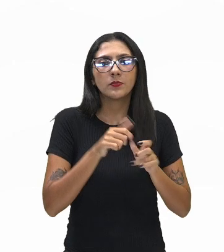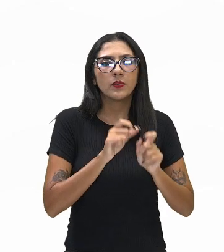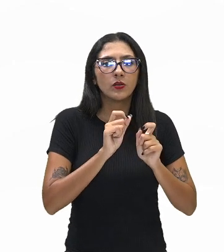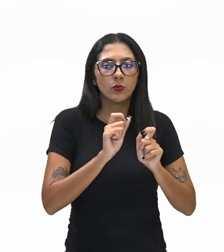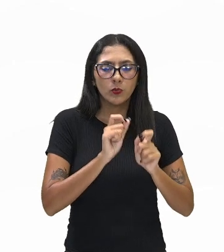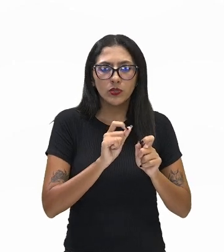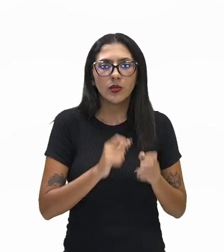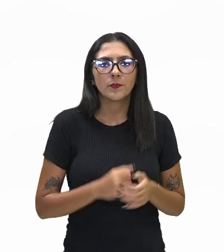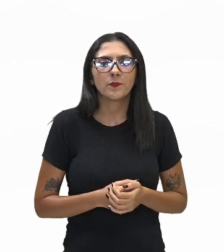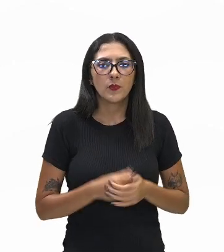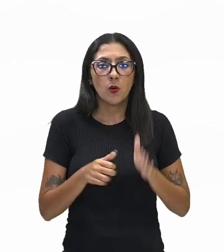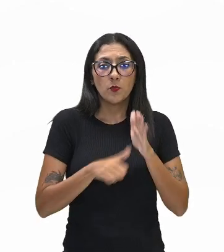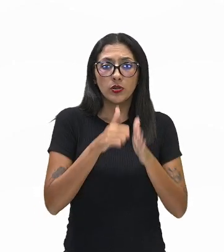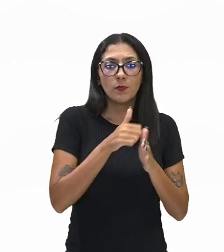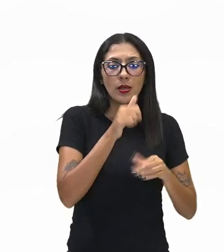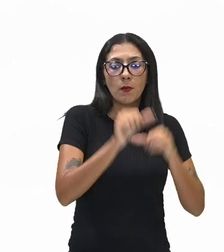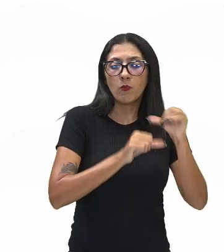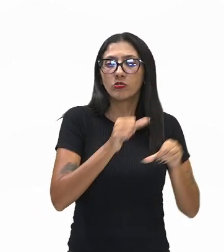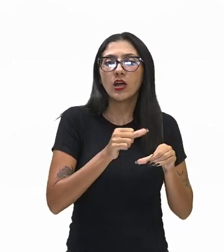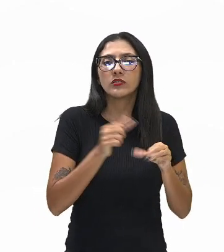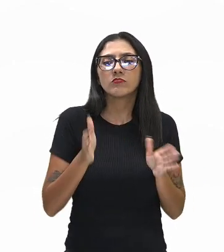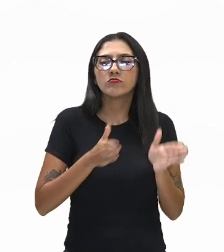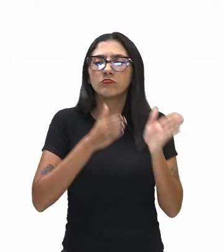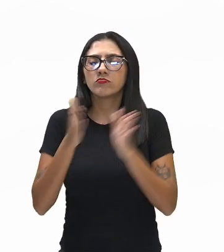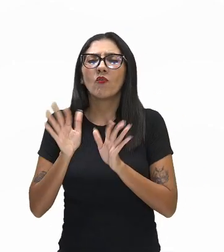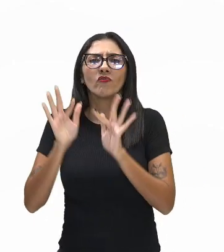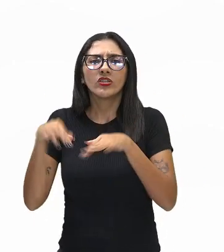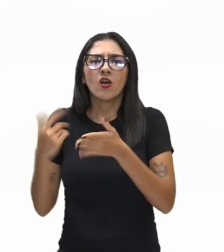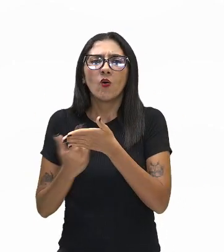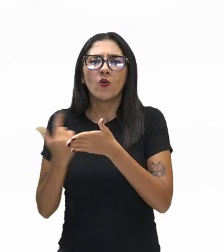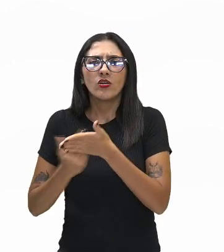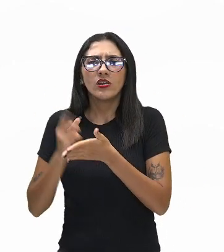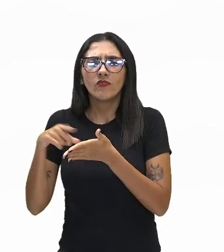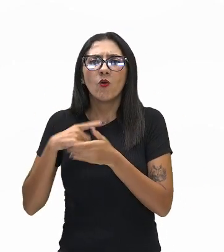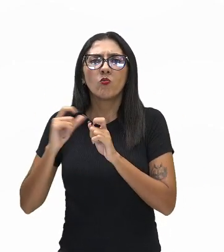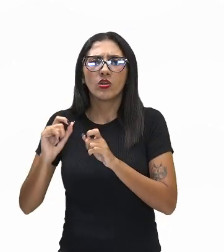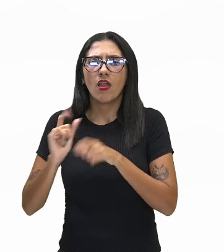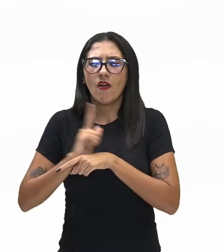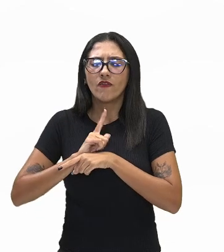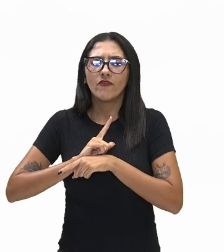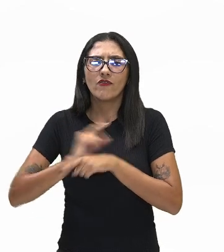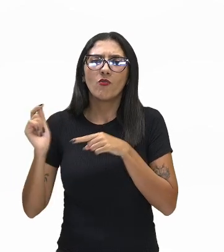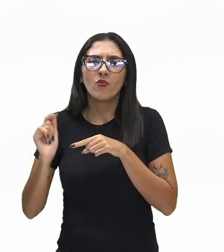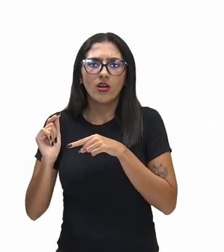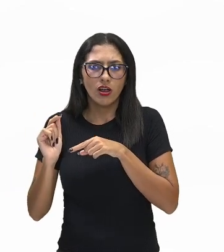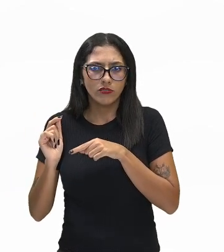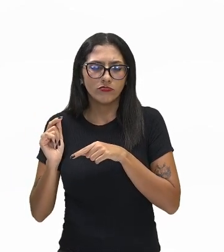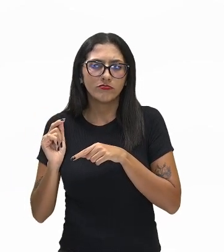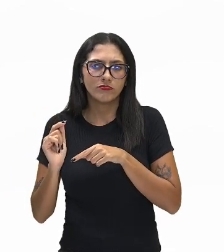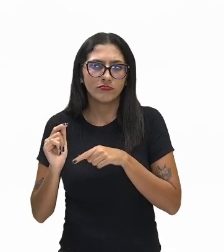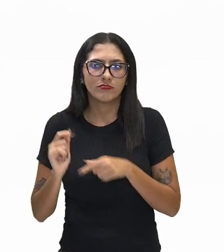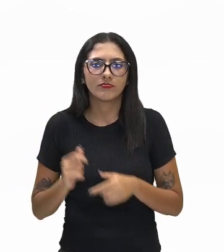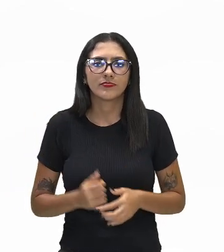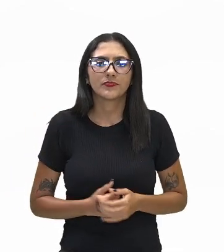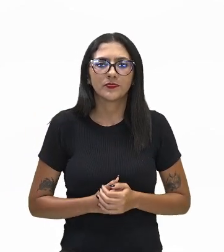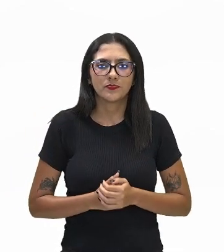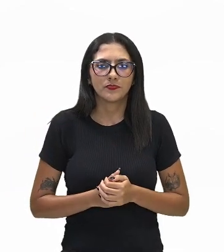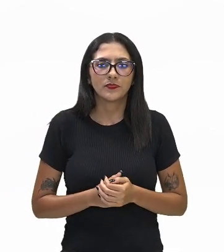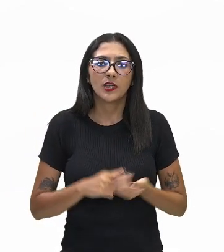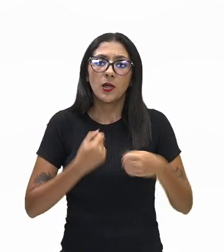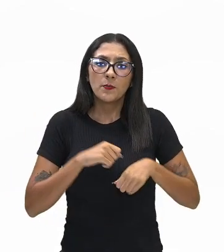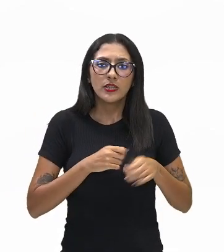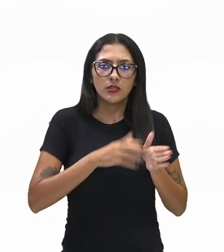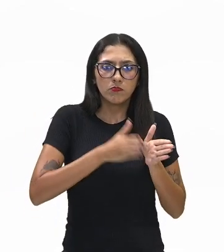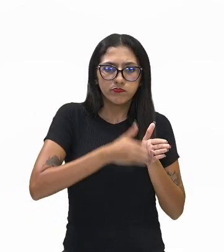último fuga, que tem que ficar no lugar deles, né, que estão lá. O restante pode ler de qualquer forma. Que deverão ser lidos